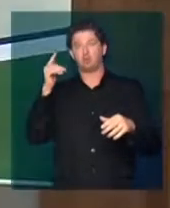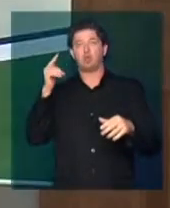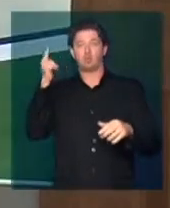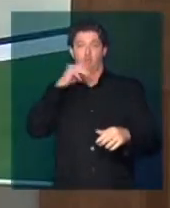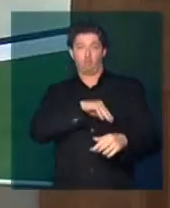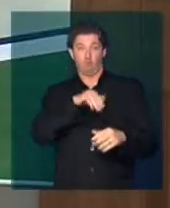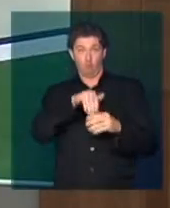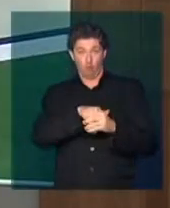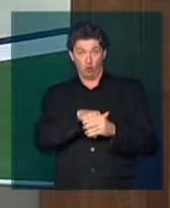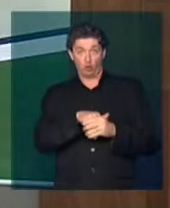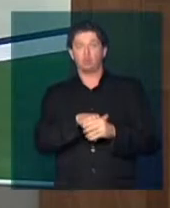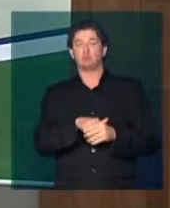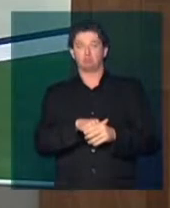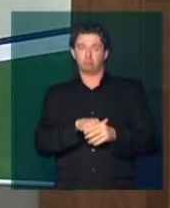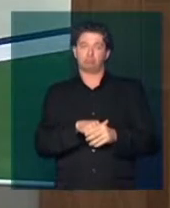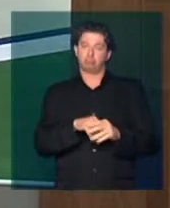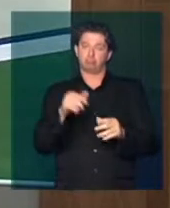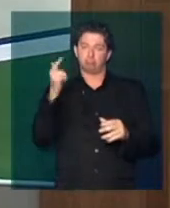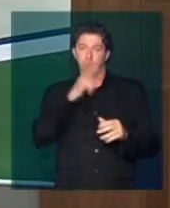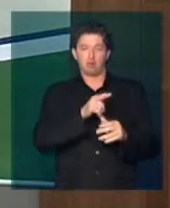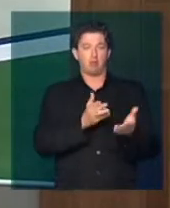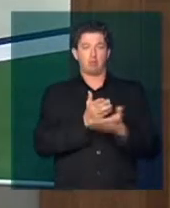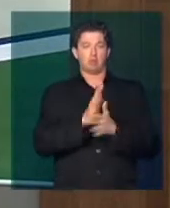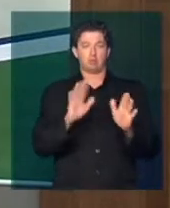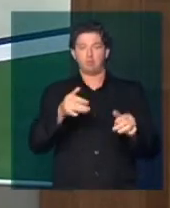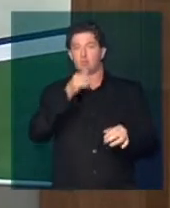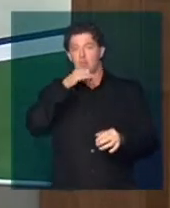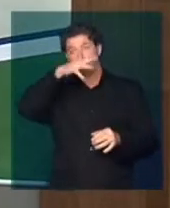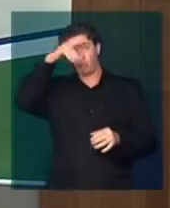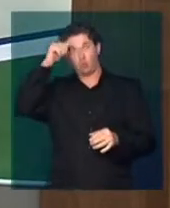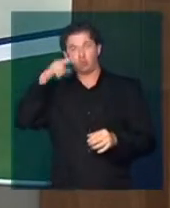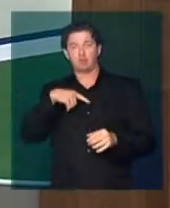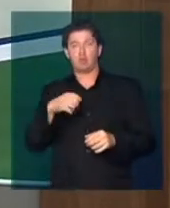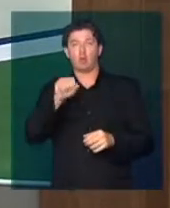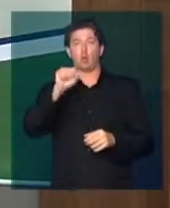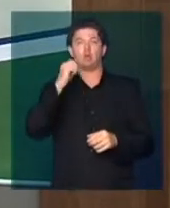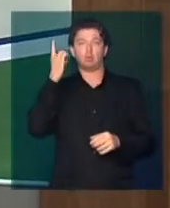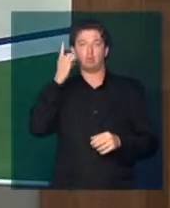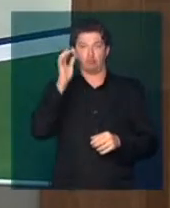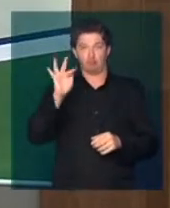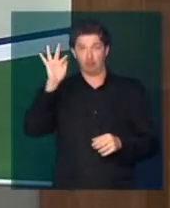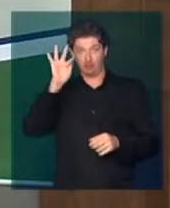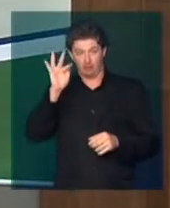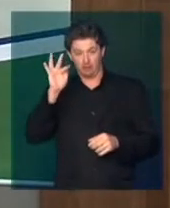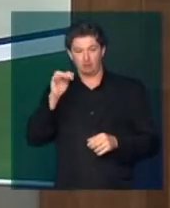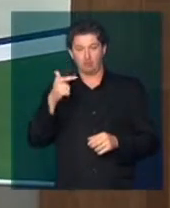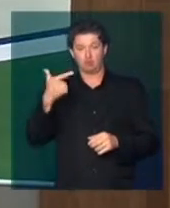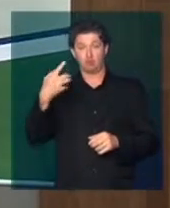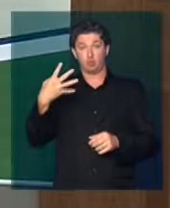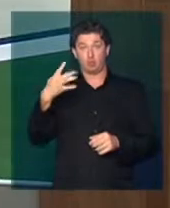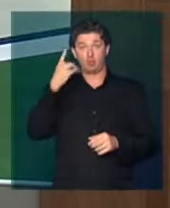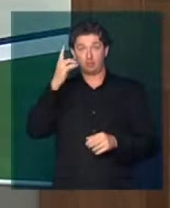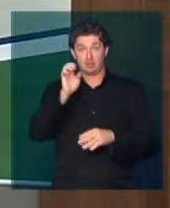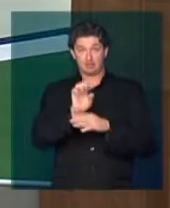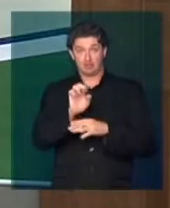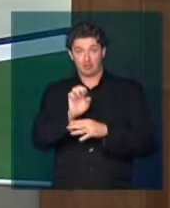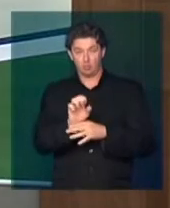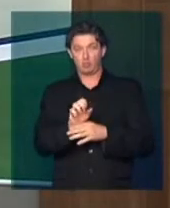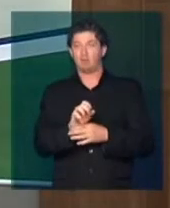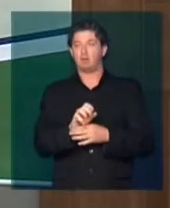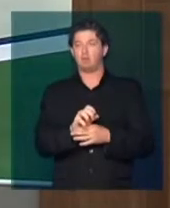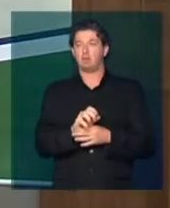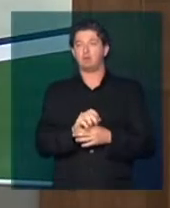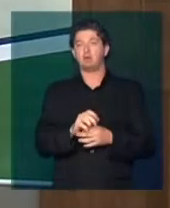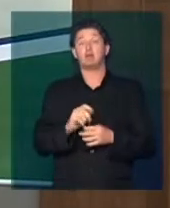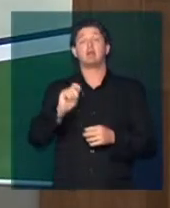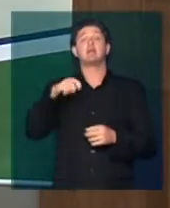Estado todo seria o distrito. Então, Mato Grosso tem 8 deputados federais, 24 deputados estaduais,